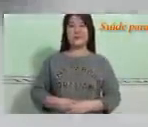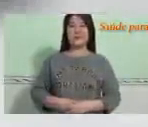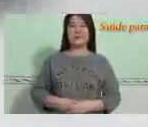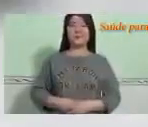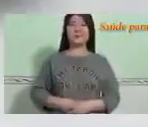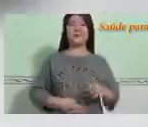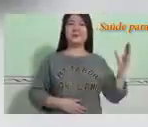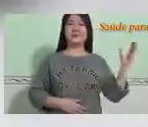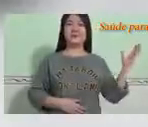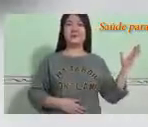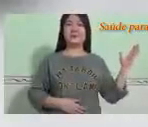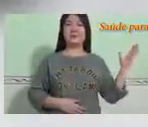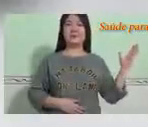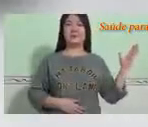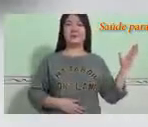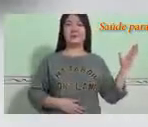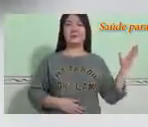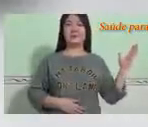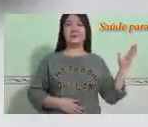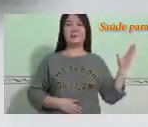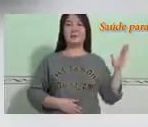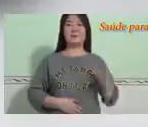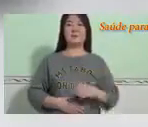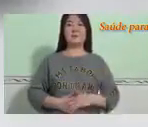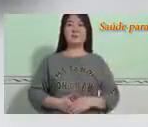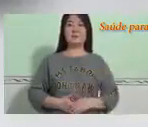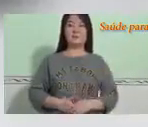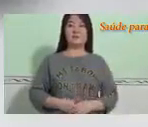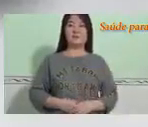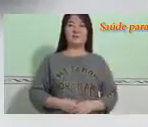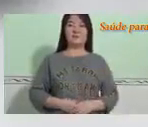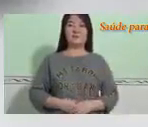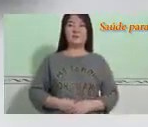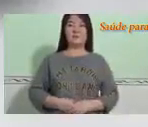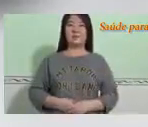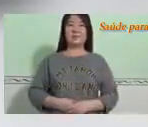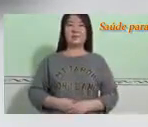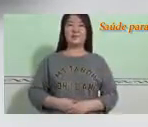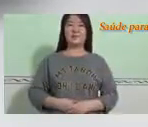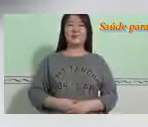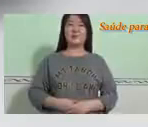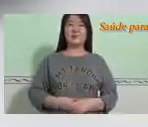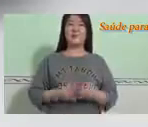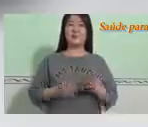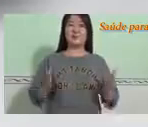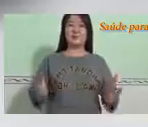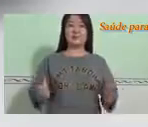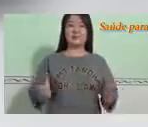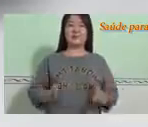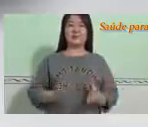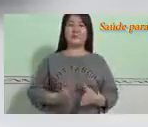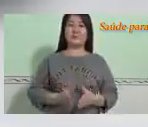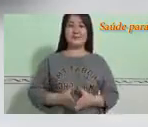Além disso, a cirurgia pode ser indicada quando a muco obstrui algum canal, interferindo no funcionamento do